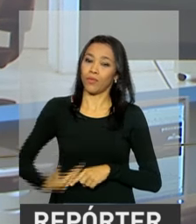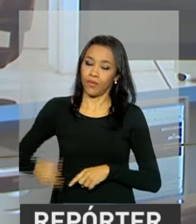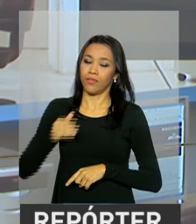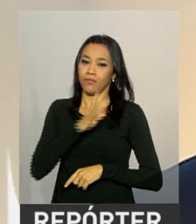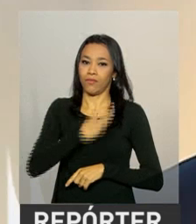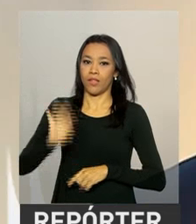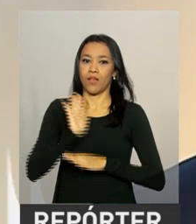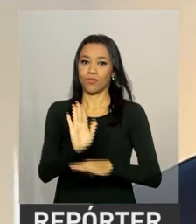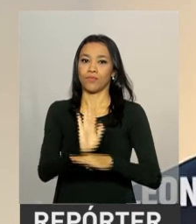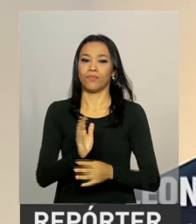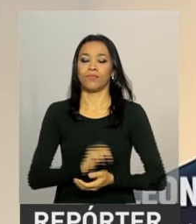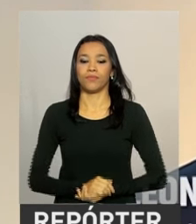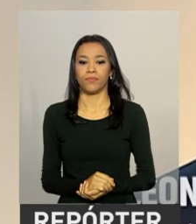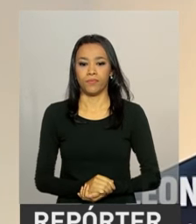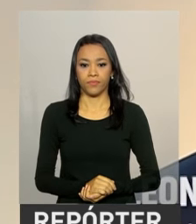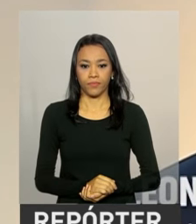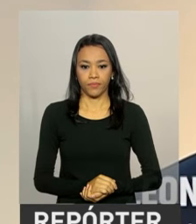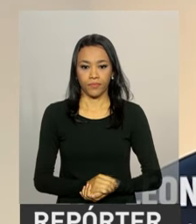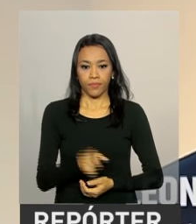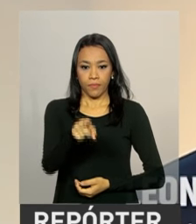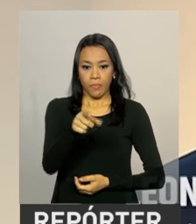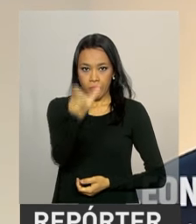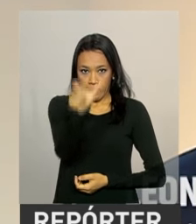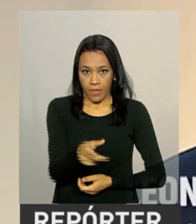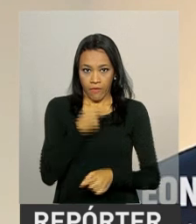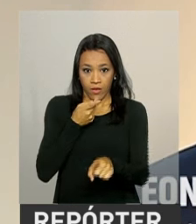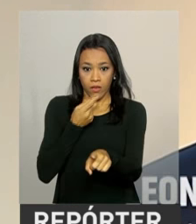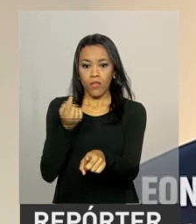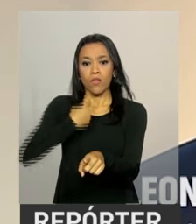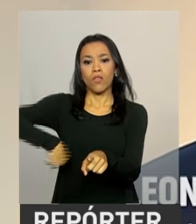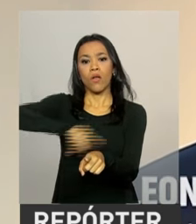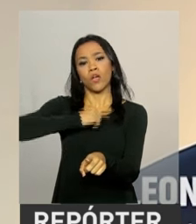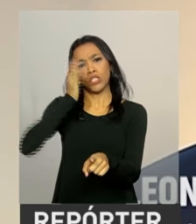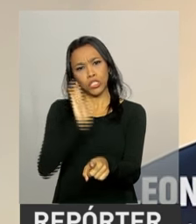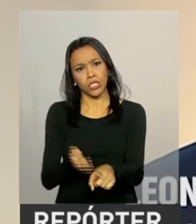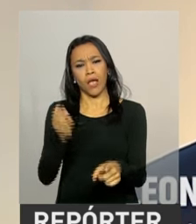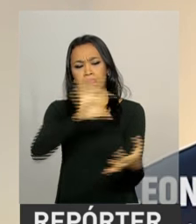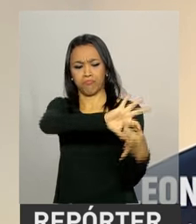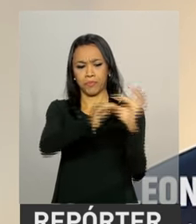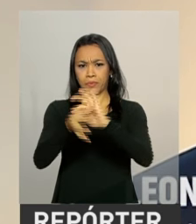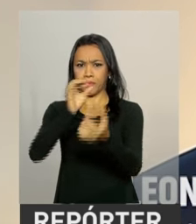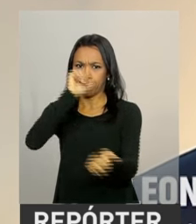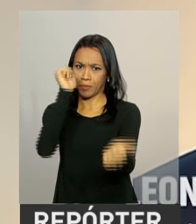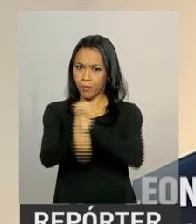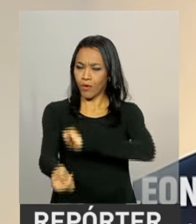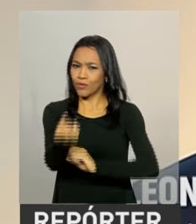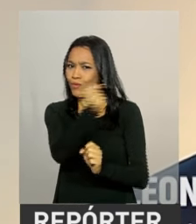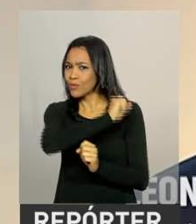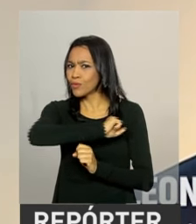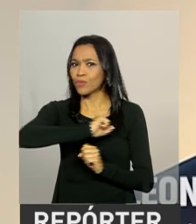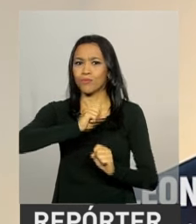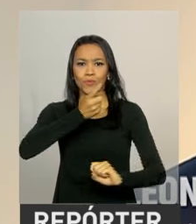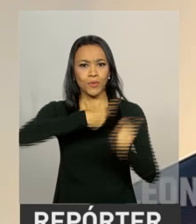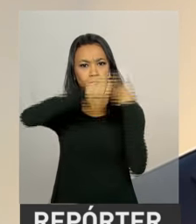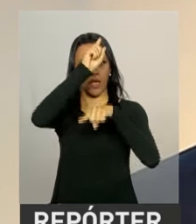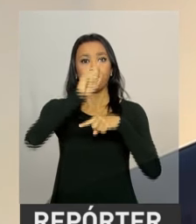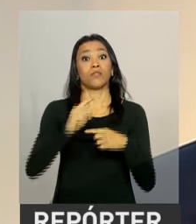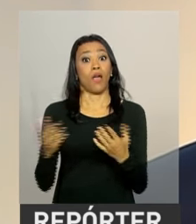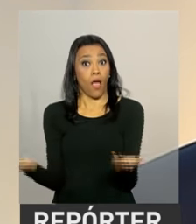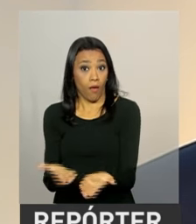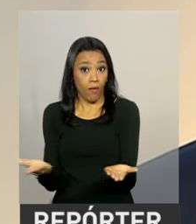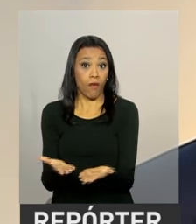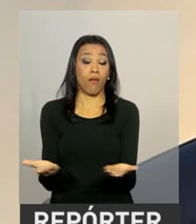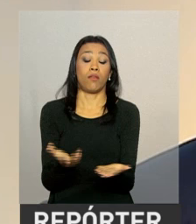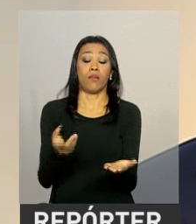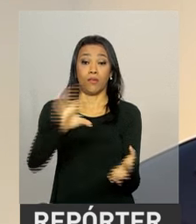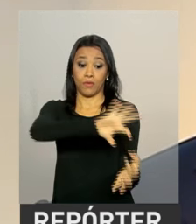programa. Nós já realizamos os Jogos Olímpicos com muito sucesso e os Jogos Paralímpicos, que transcendem